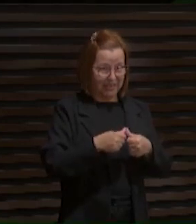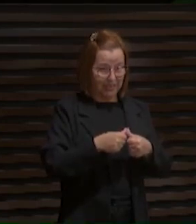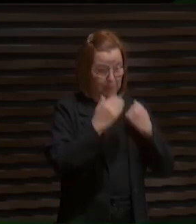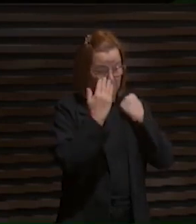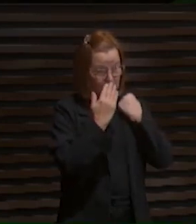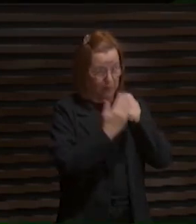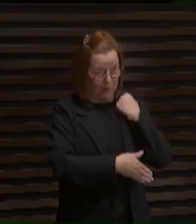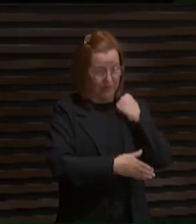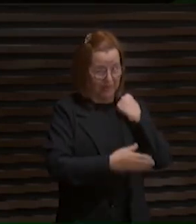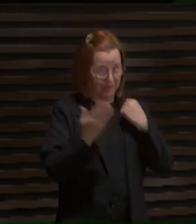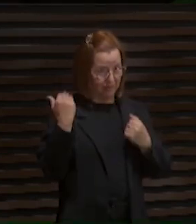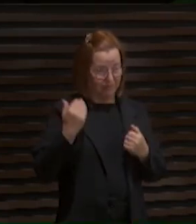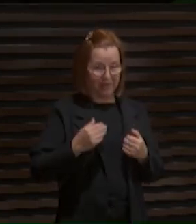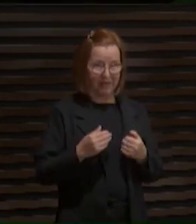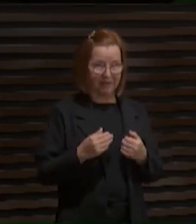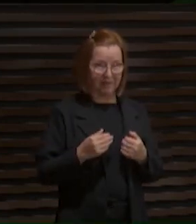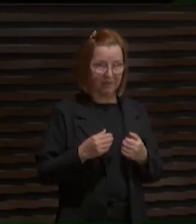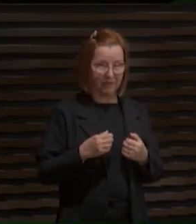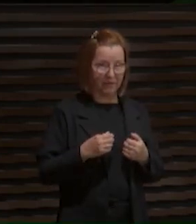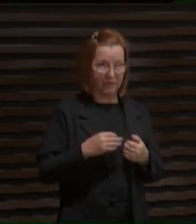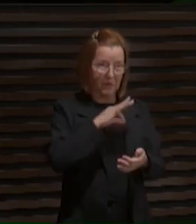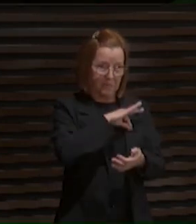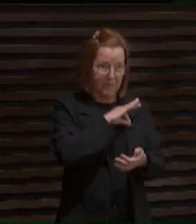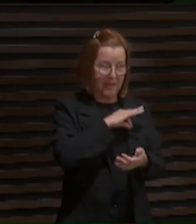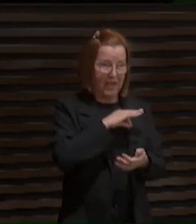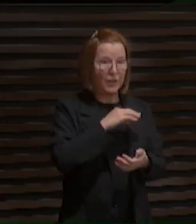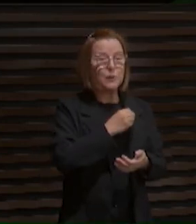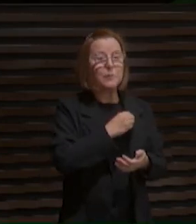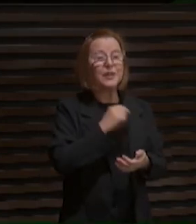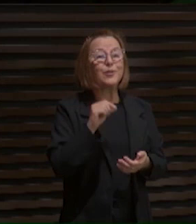O salário do pecado é a morte. A alma que pecar morrerá.